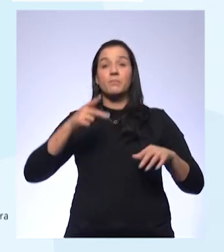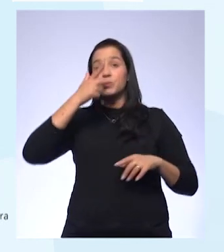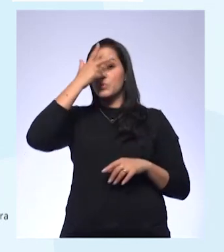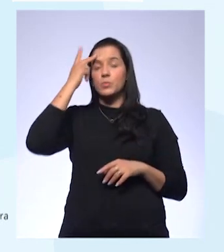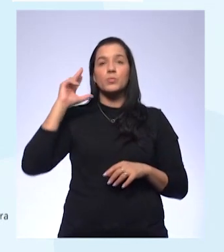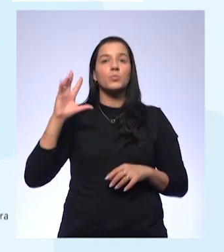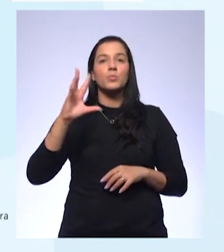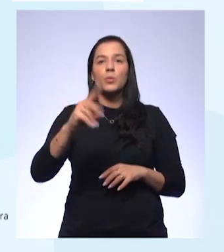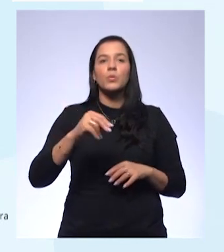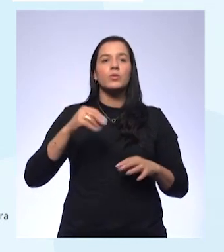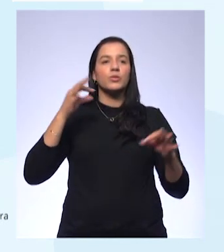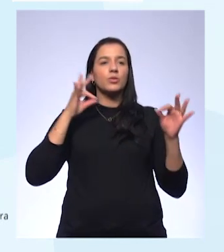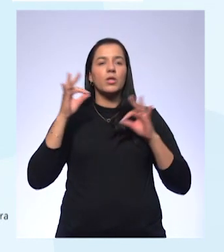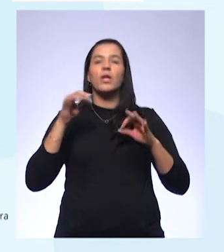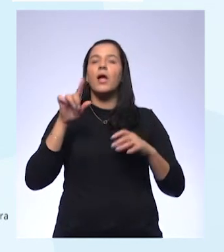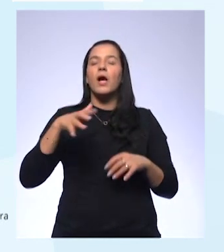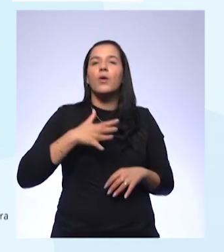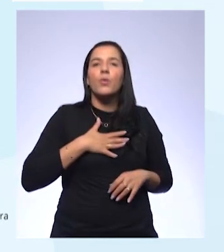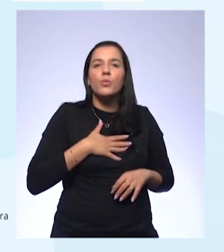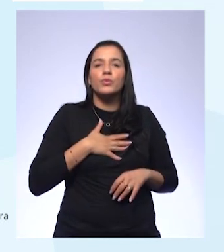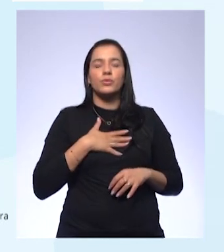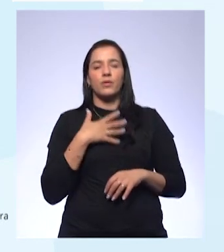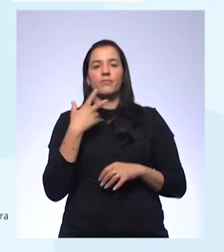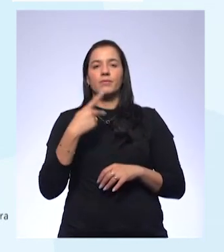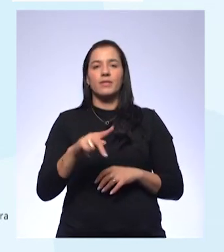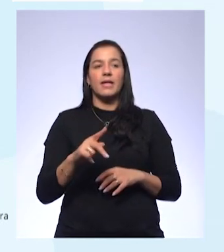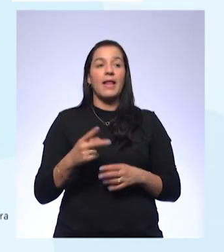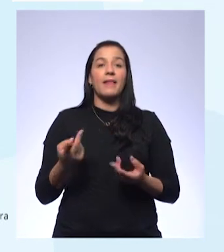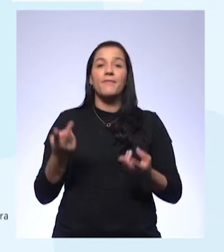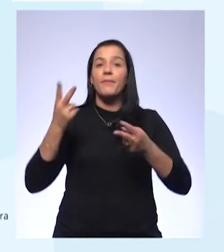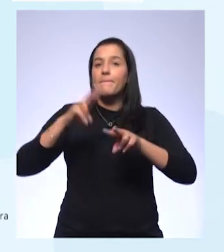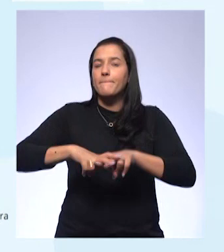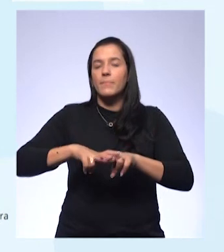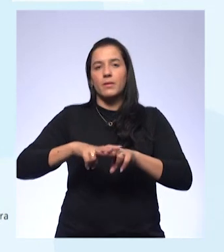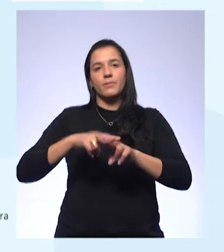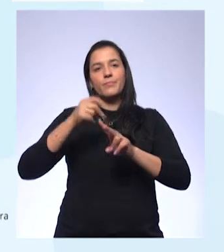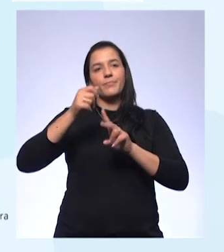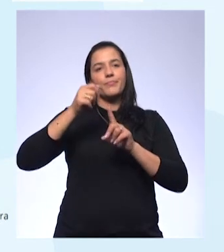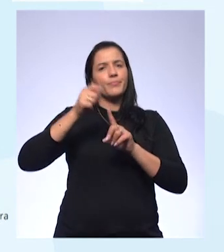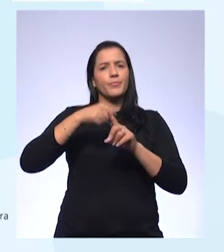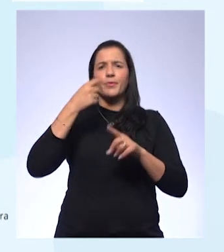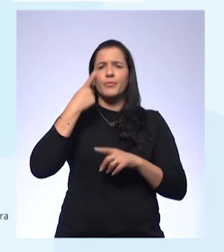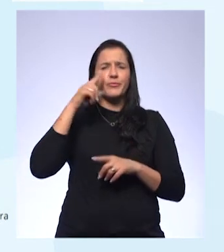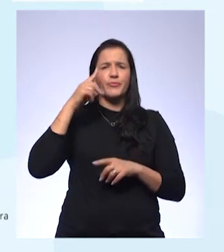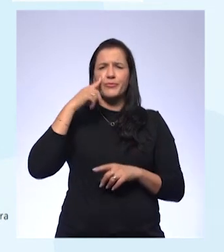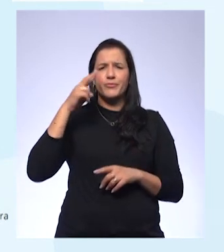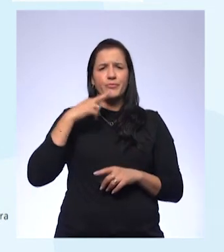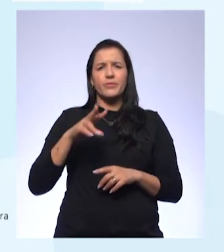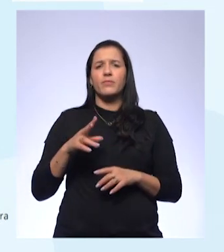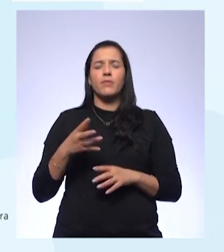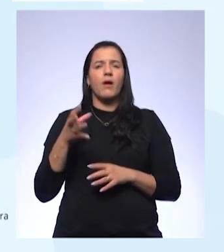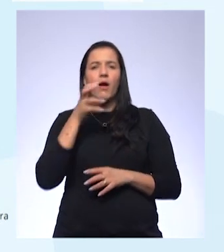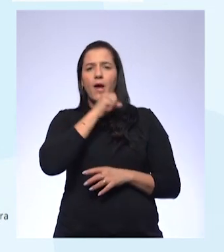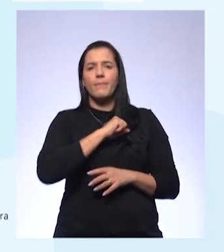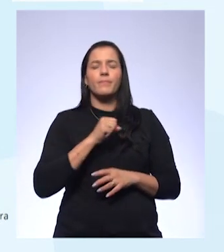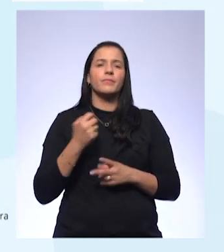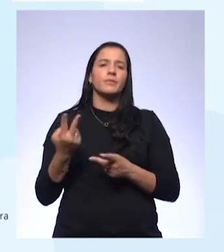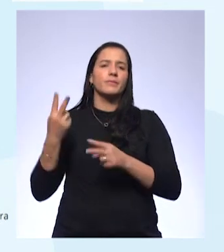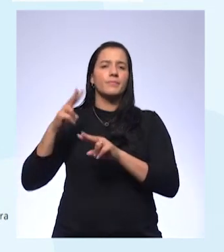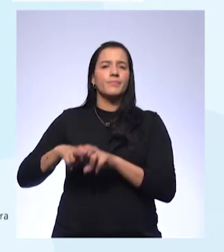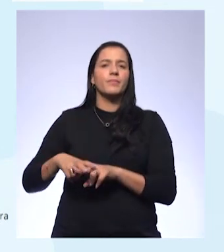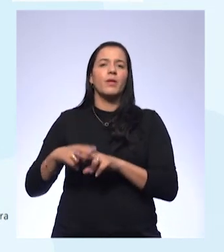chileno. E ele foi preso já nos primeiros dias do golpe militar, e ele foi encaminhado para um outro